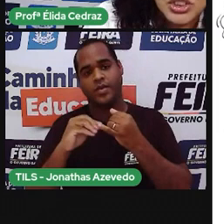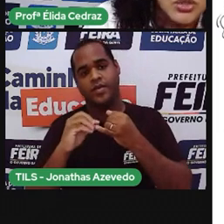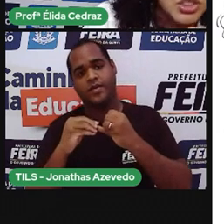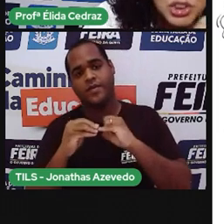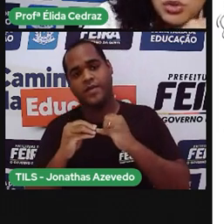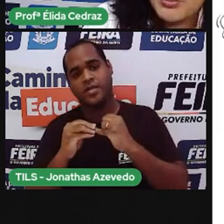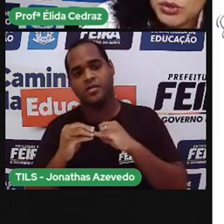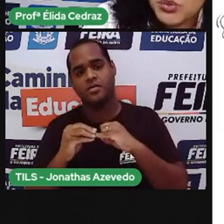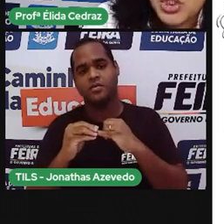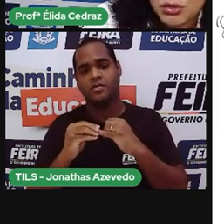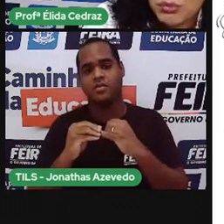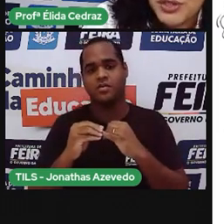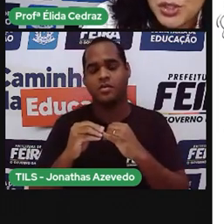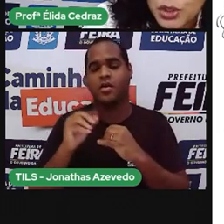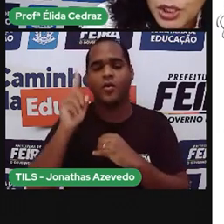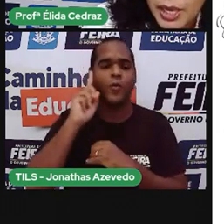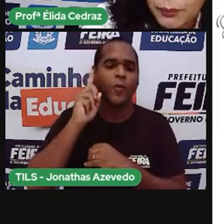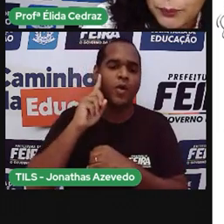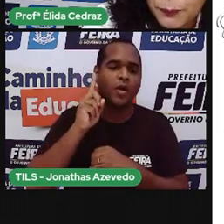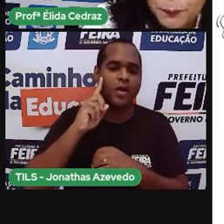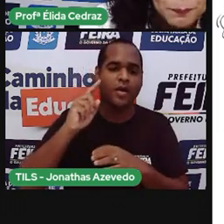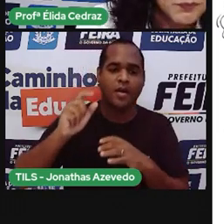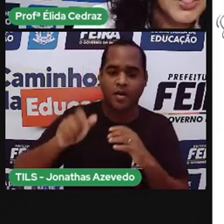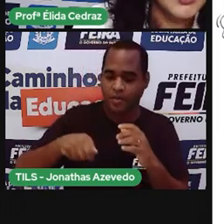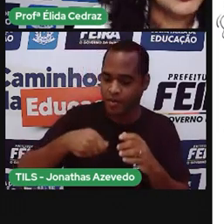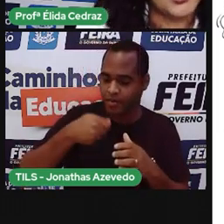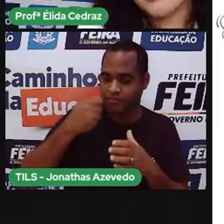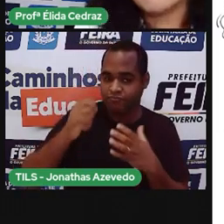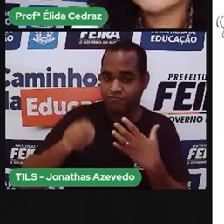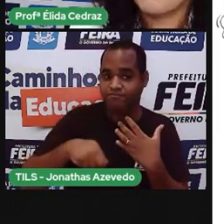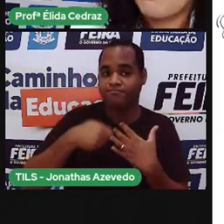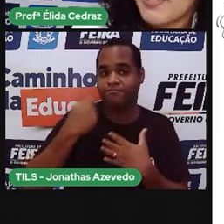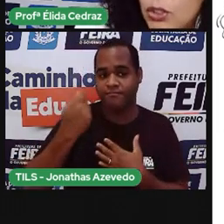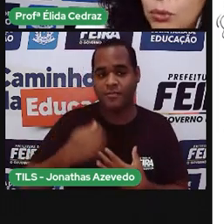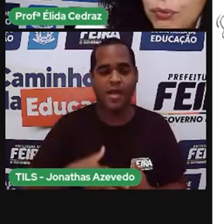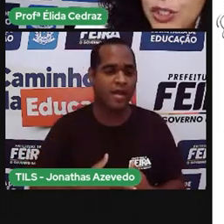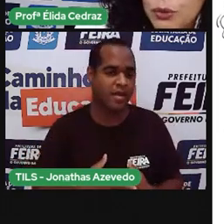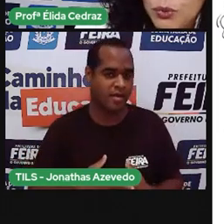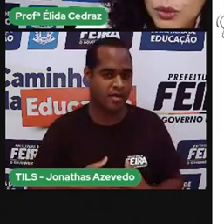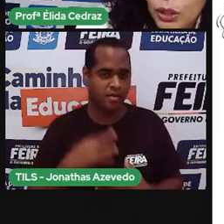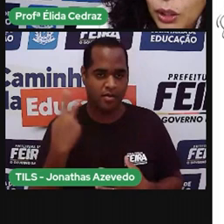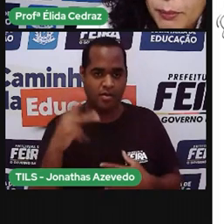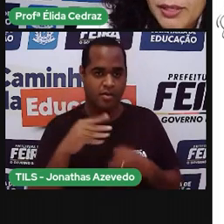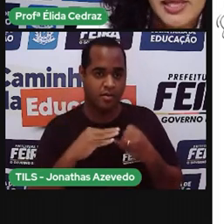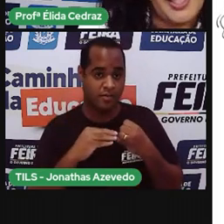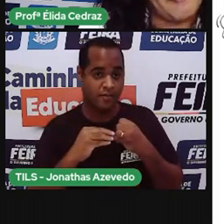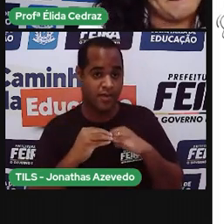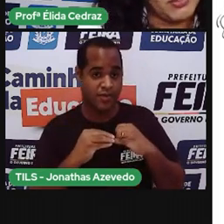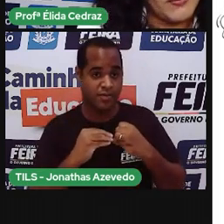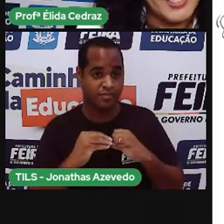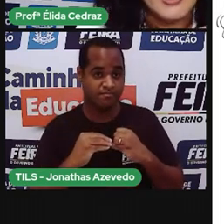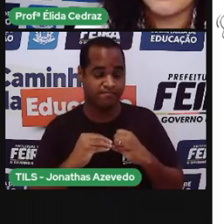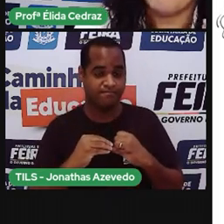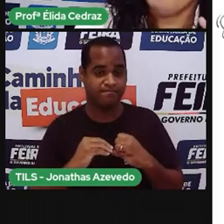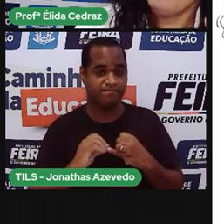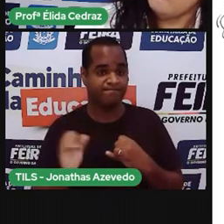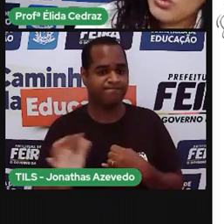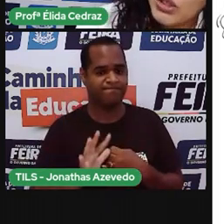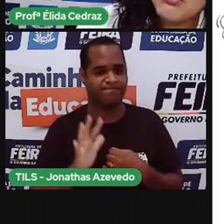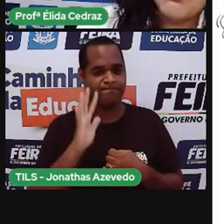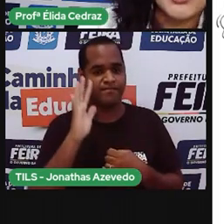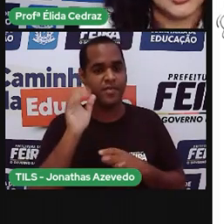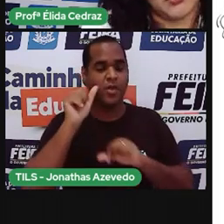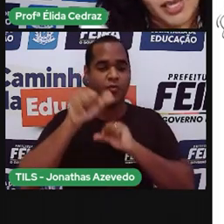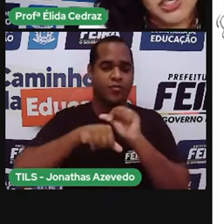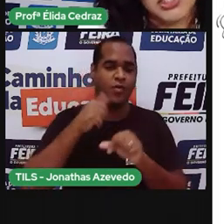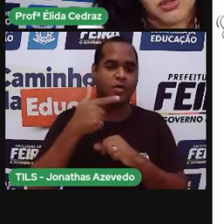que a gente gosta de comer todo dia, do feijão de caldo. Toda vez que o preço do feijão sobe, a Proélida